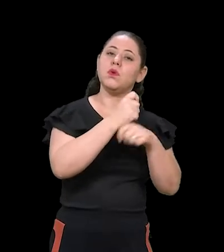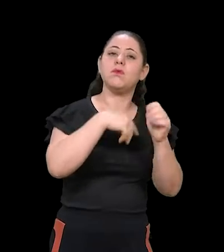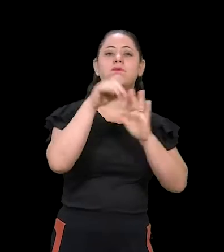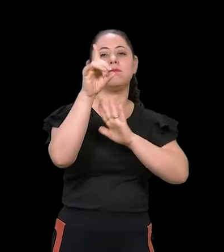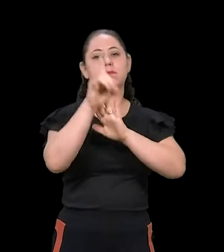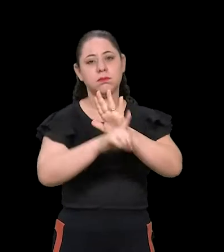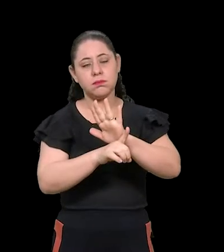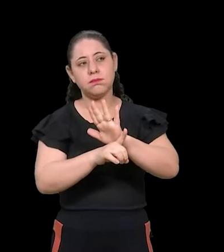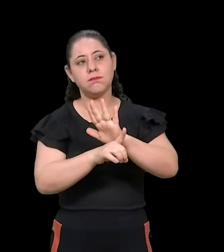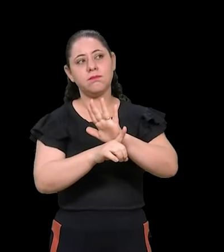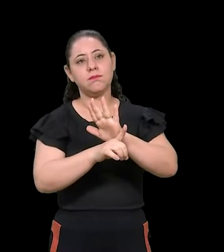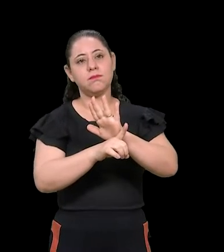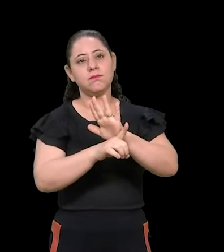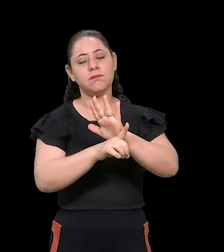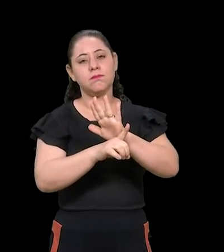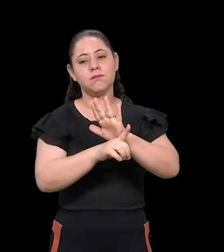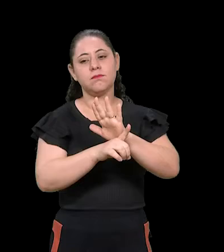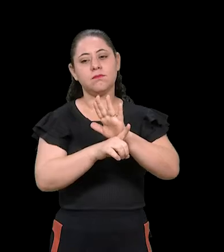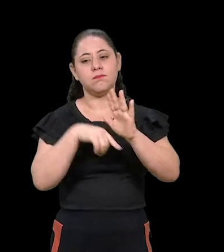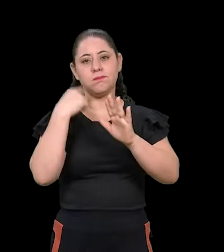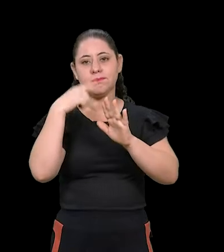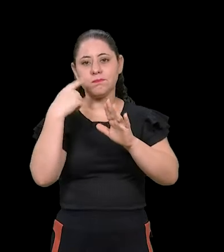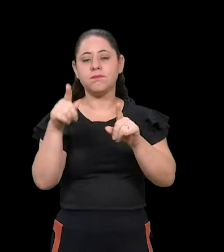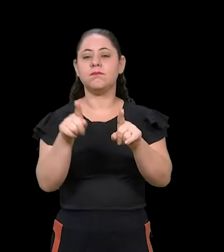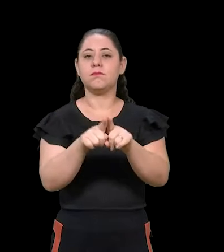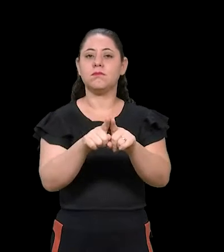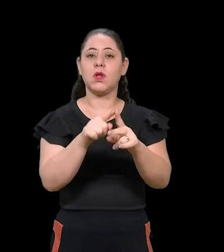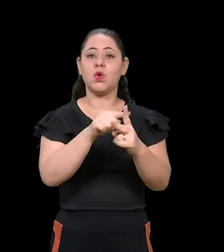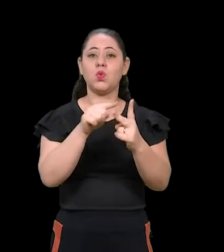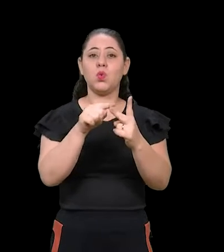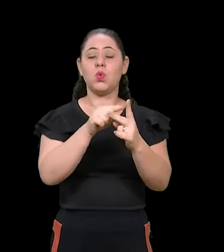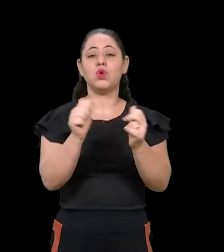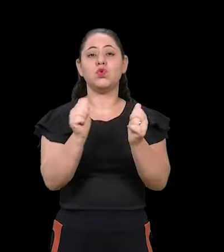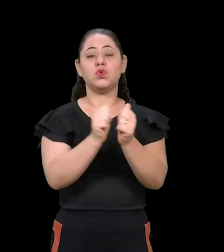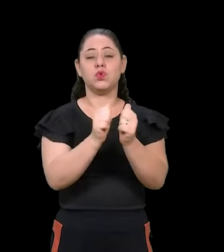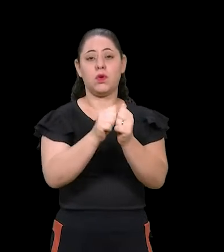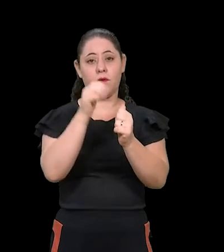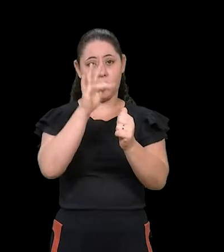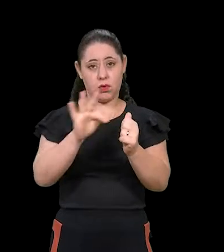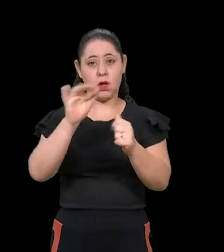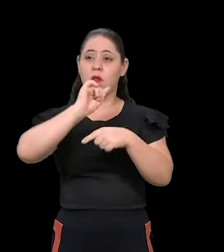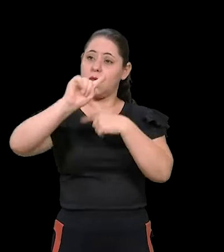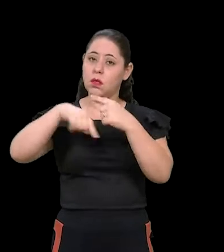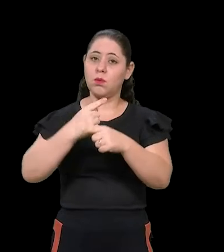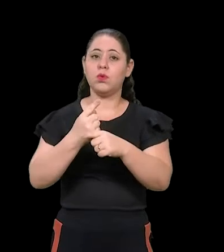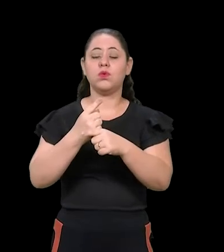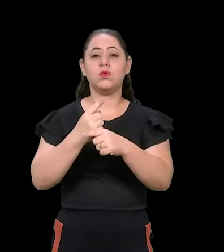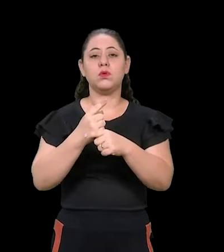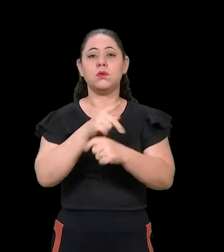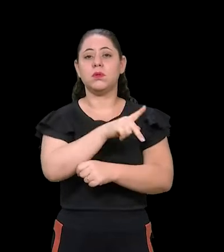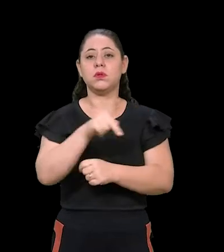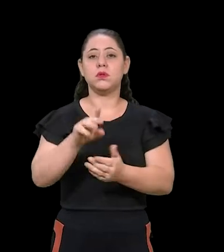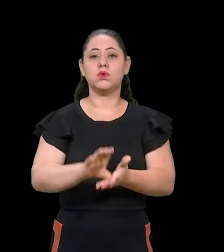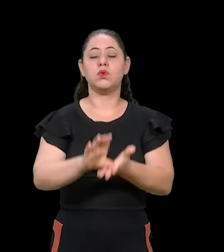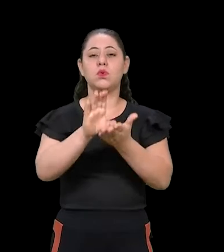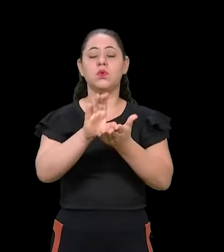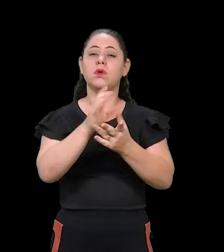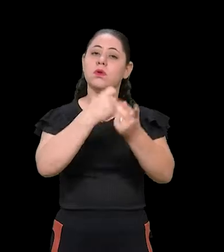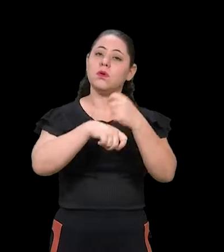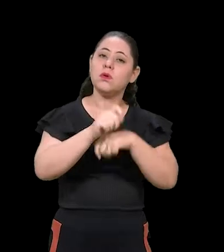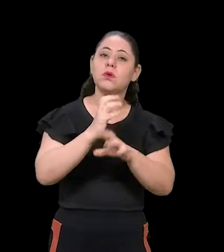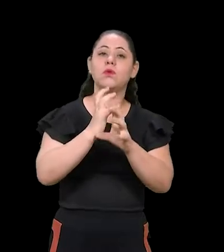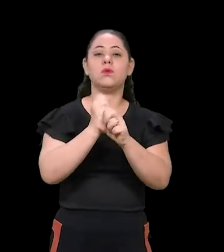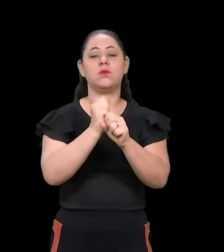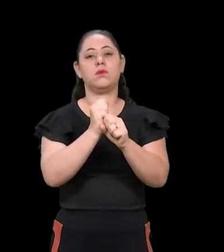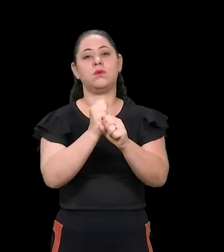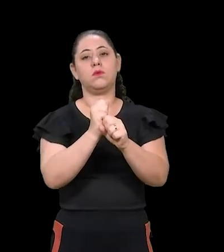Fiz economia, fiz direito, né? As duas ao mesmo tempo. Depois disso, fui presidente